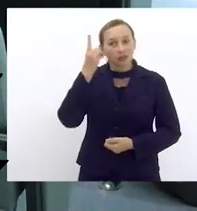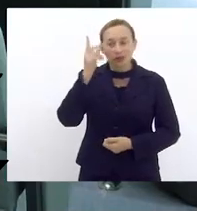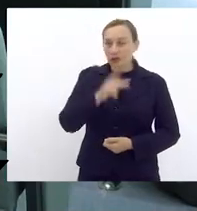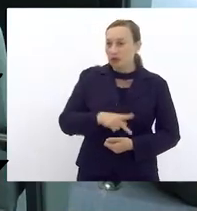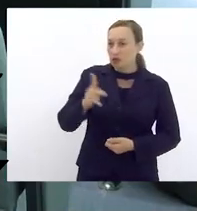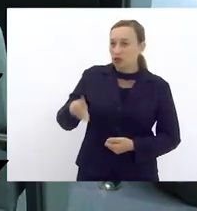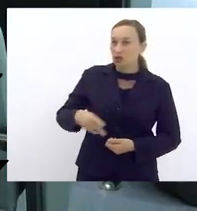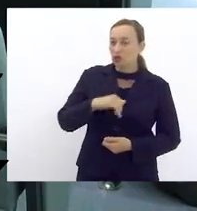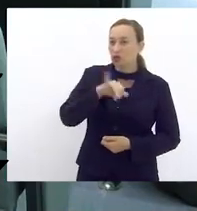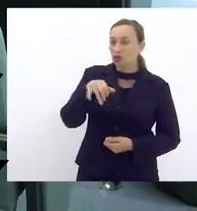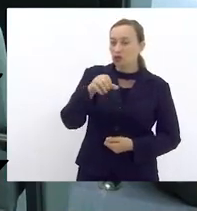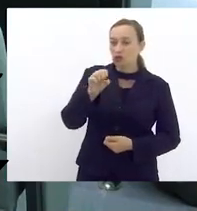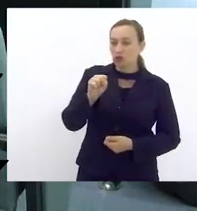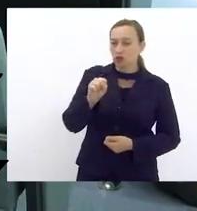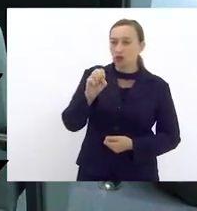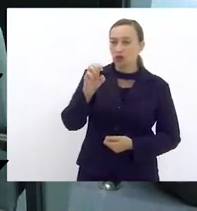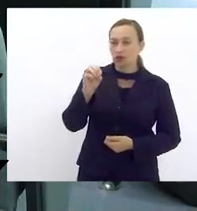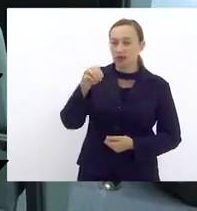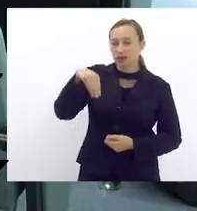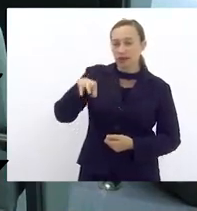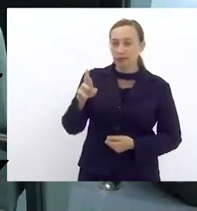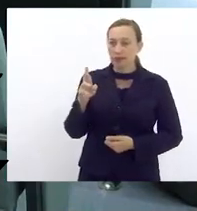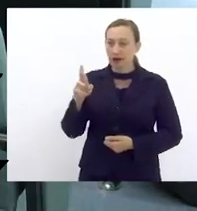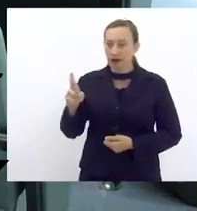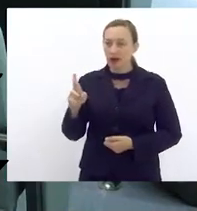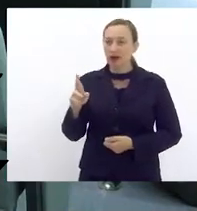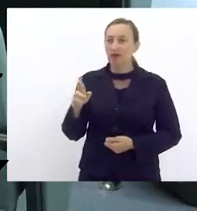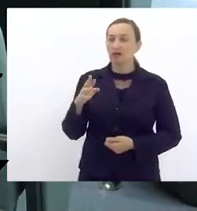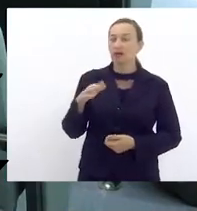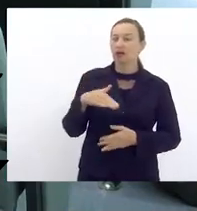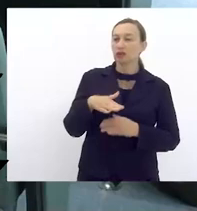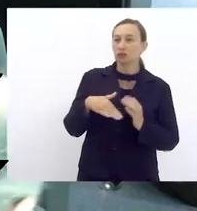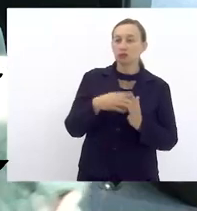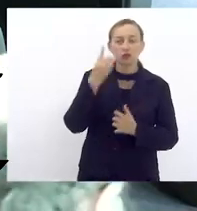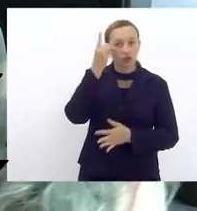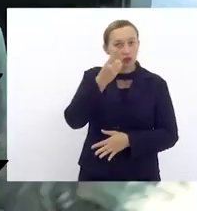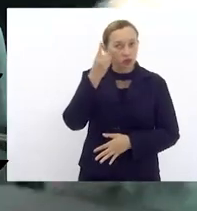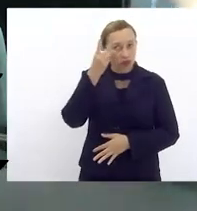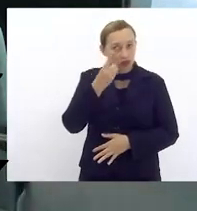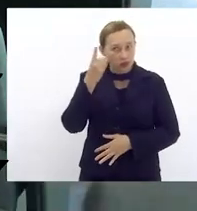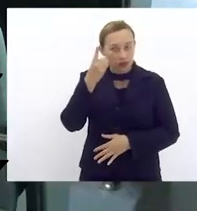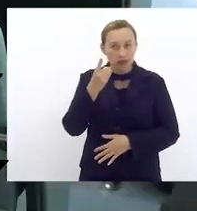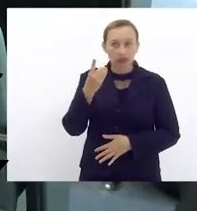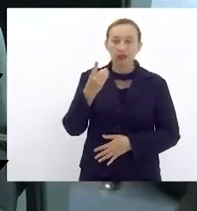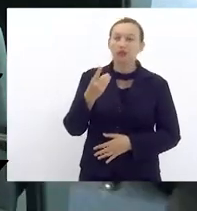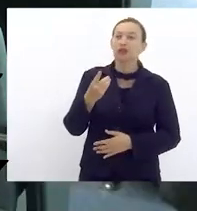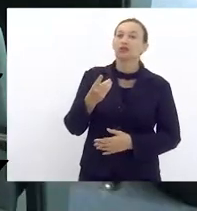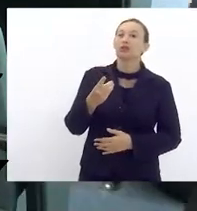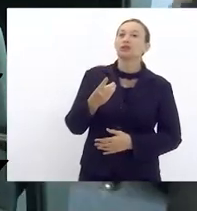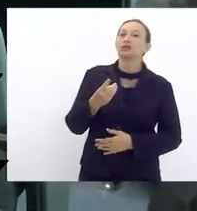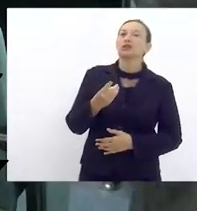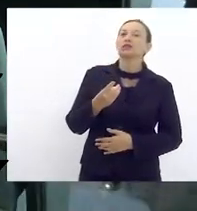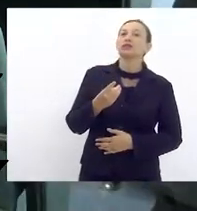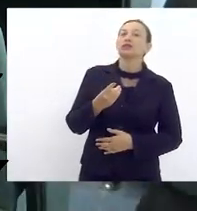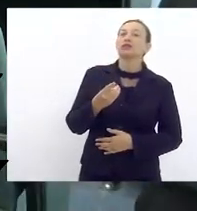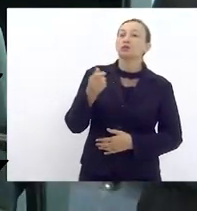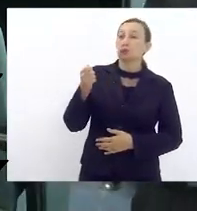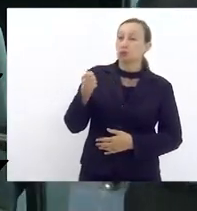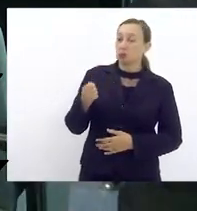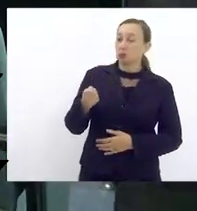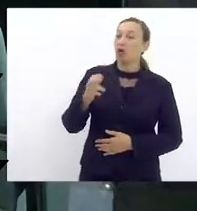José Mário os deputados os deputadas as autoridades religiosas aqui presentes